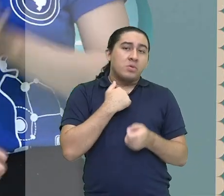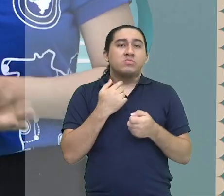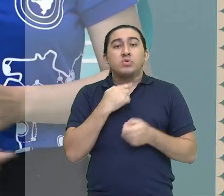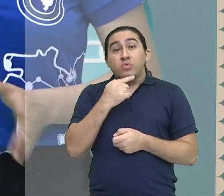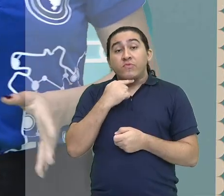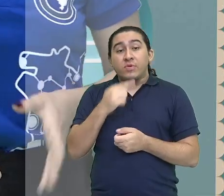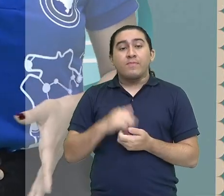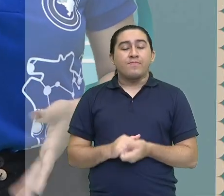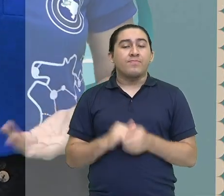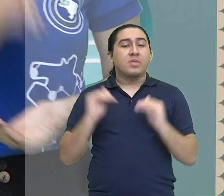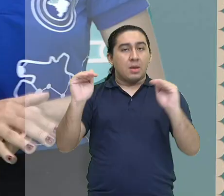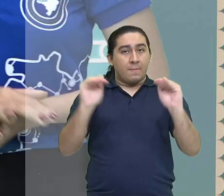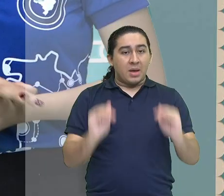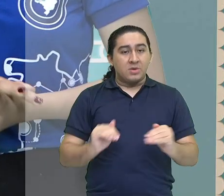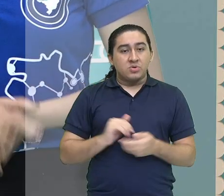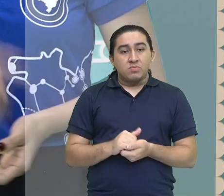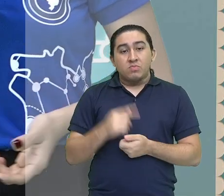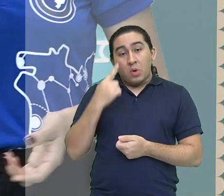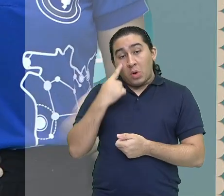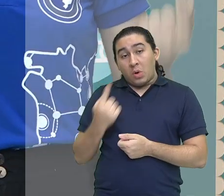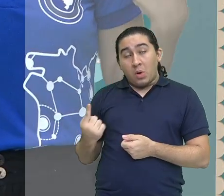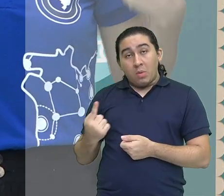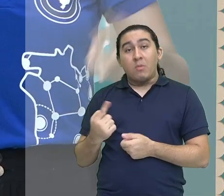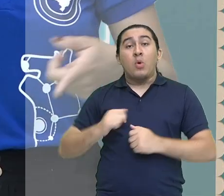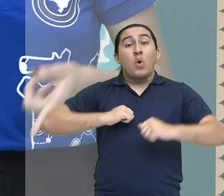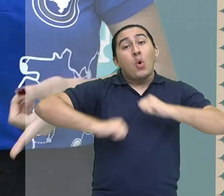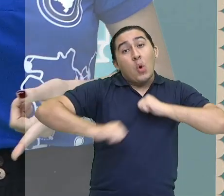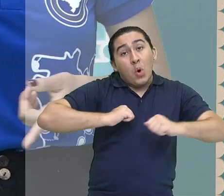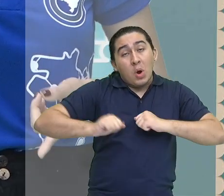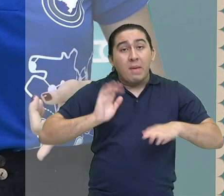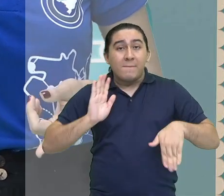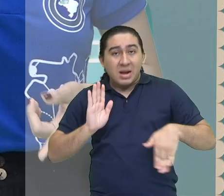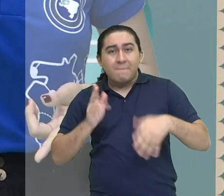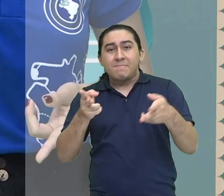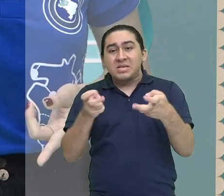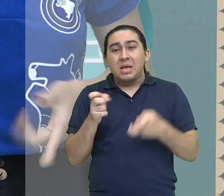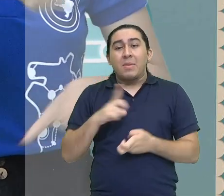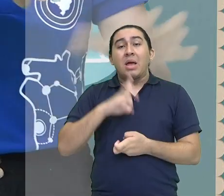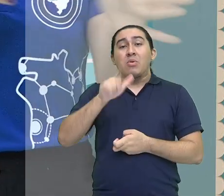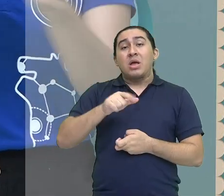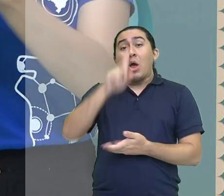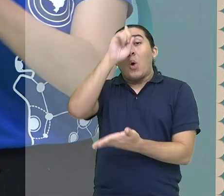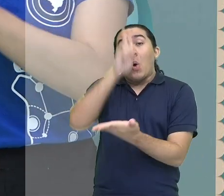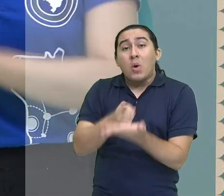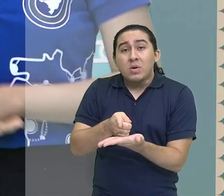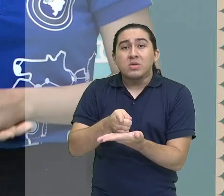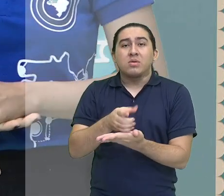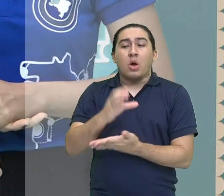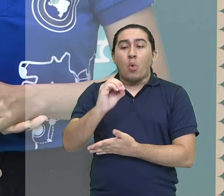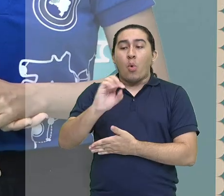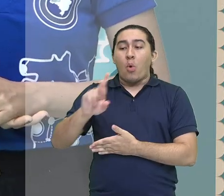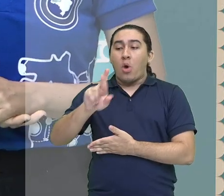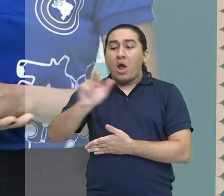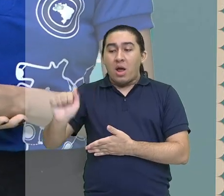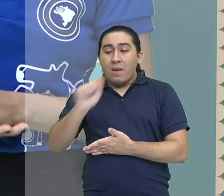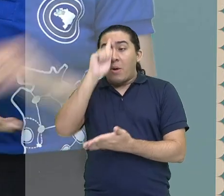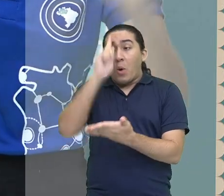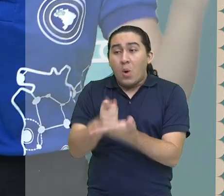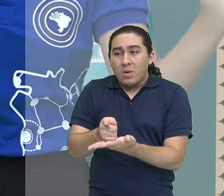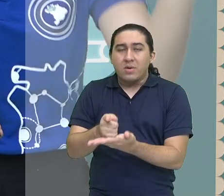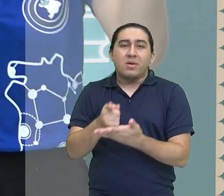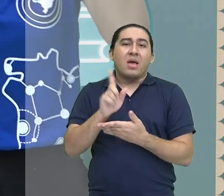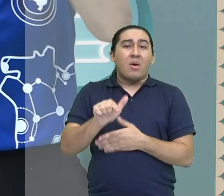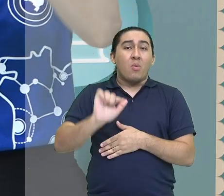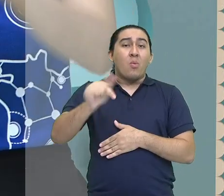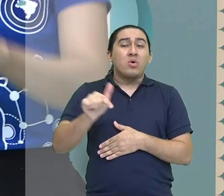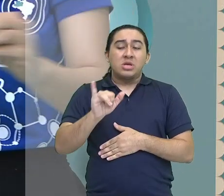E nós temos corra pela praia. Veja que agora a minha atitude é de ordem. Corra! Então, nós temos o modo imperativo.